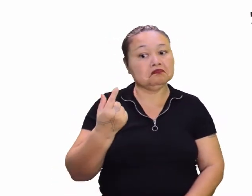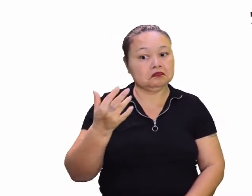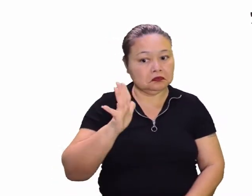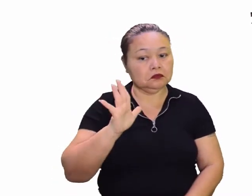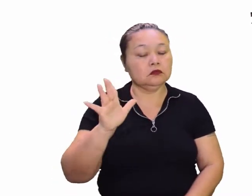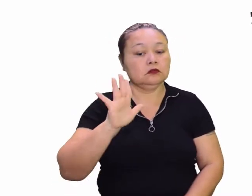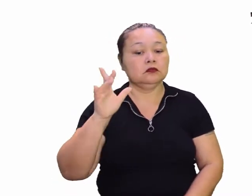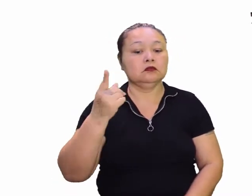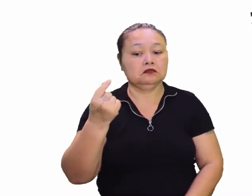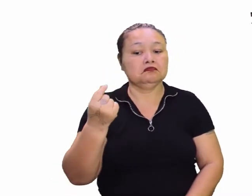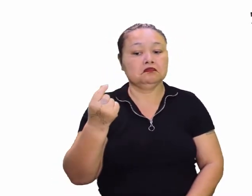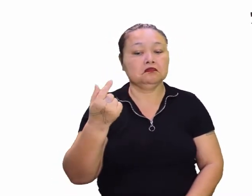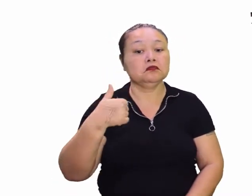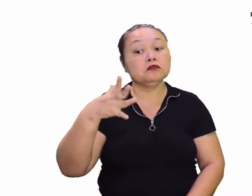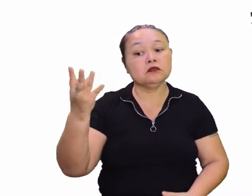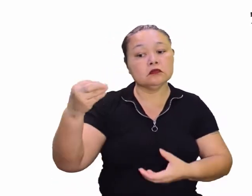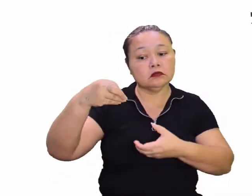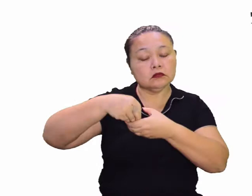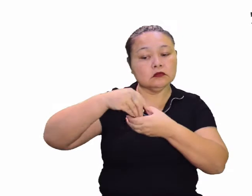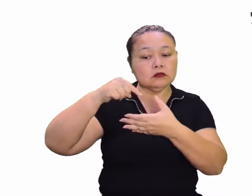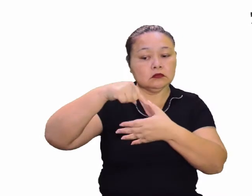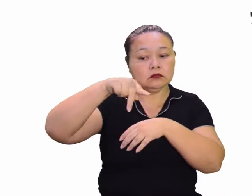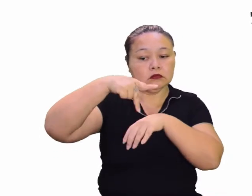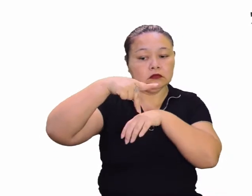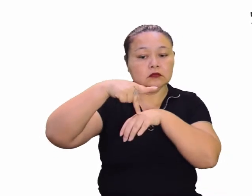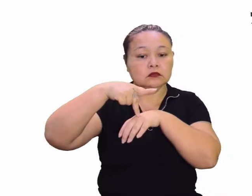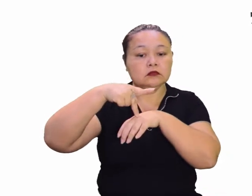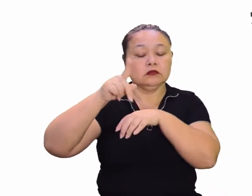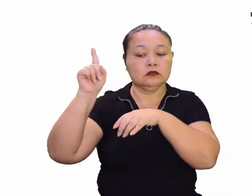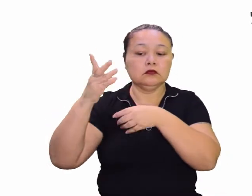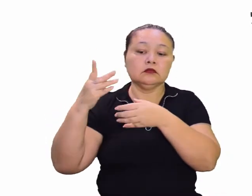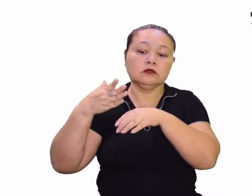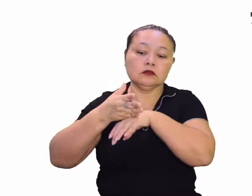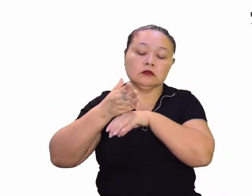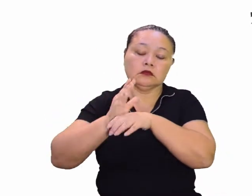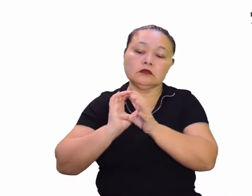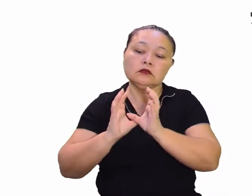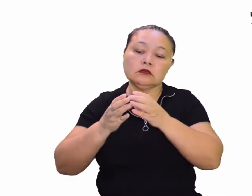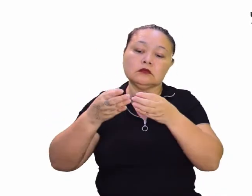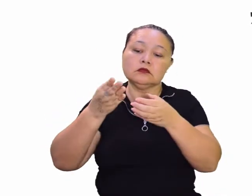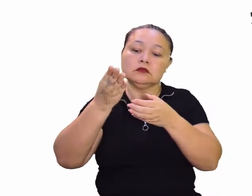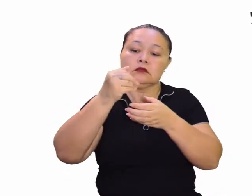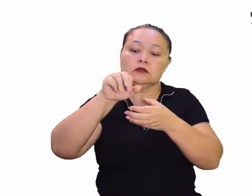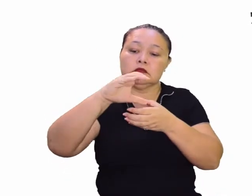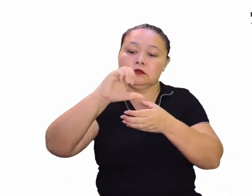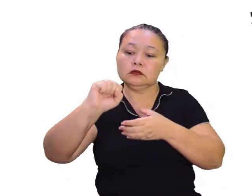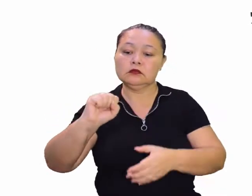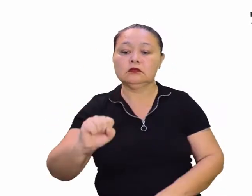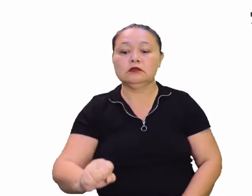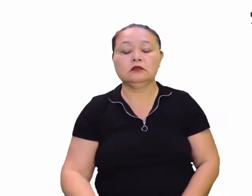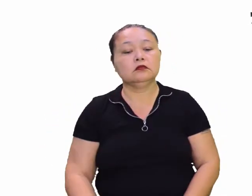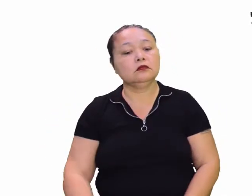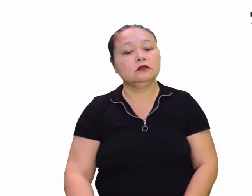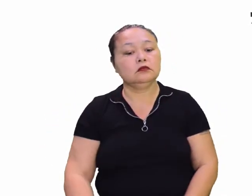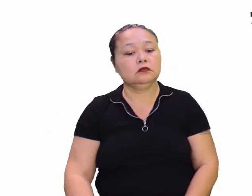muito dinheiro. Só esses países. Só esses países participantes aí dos BRICS.